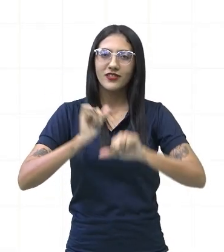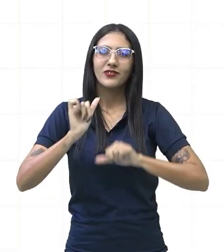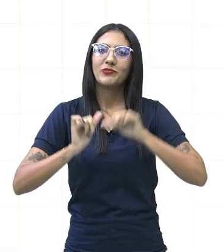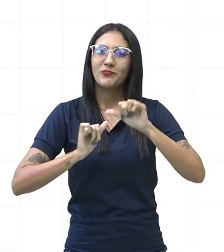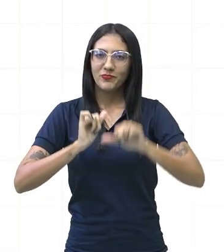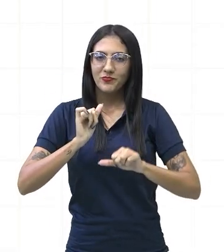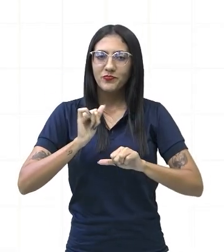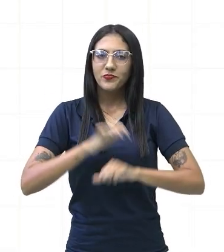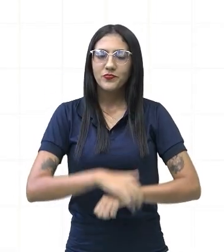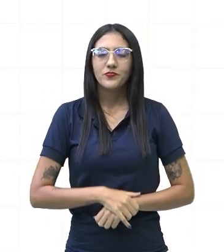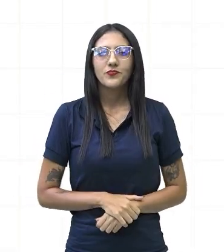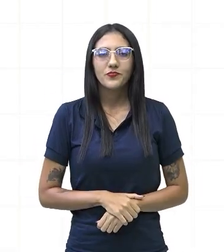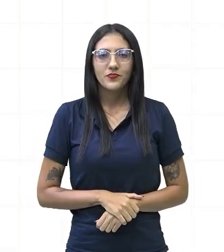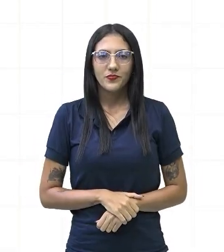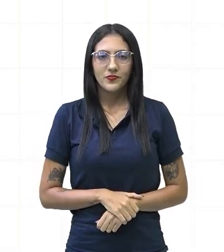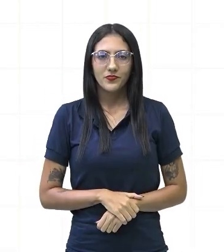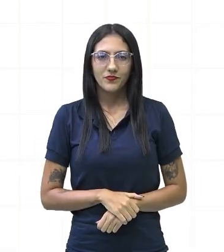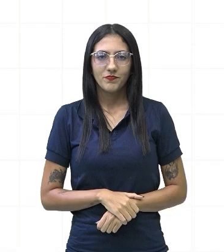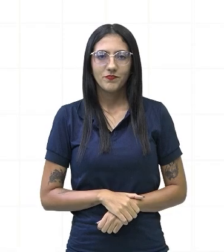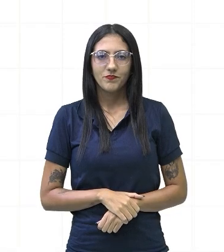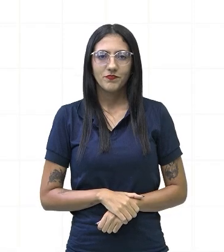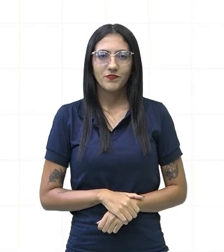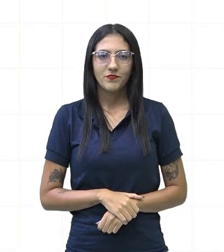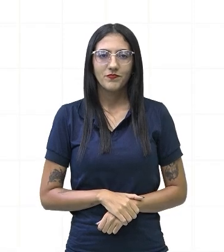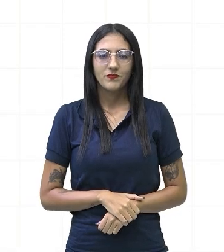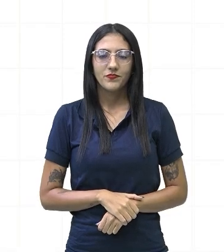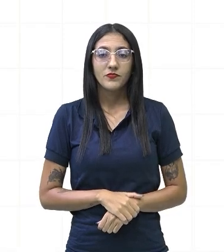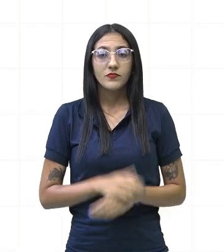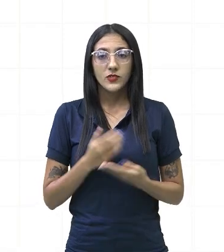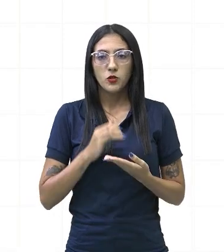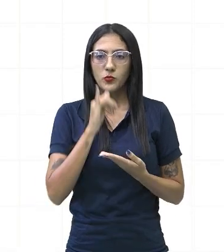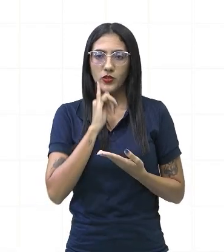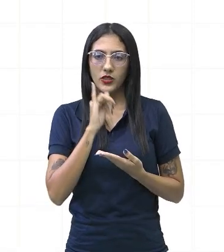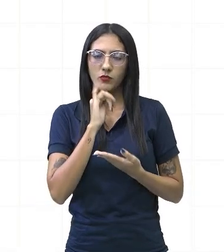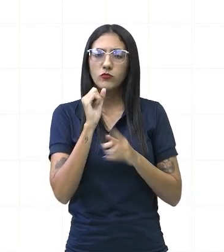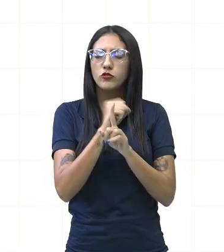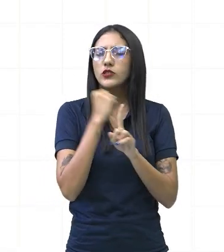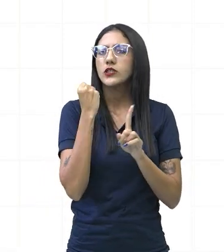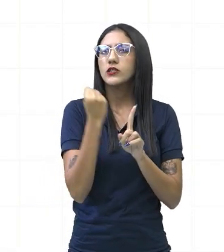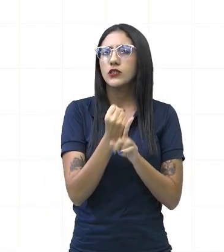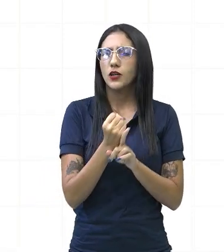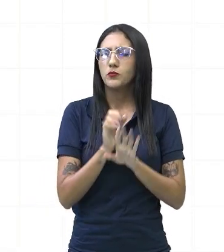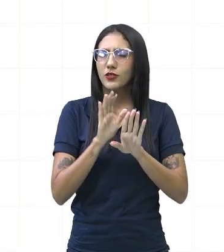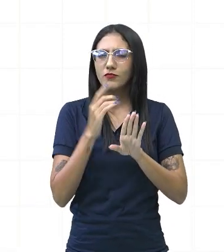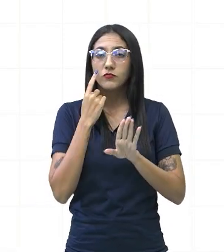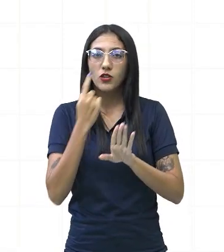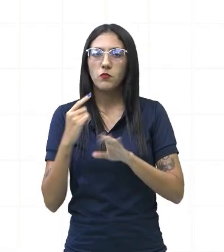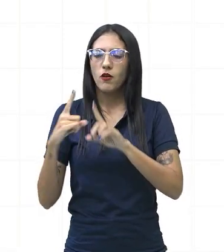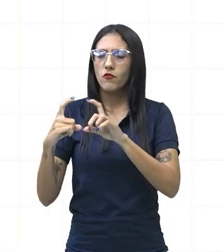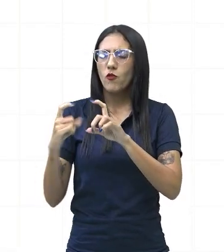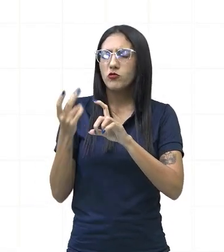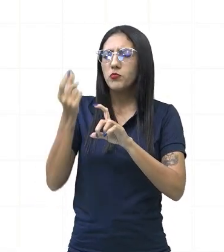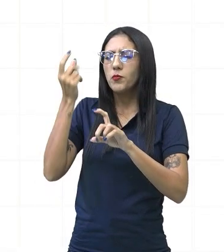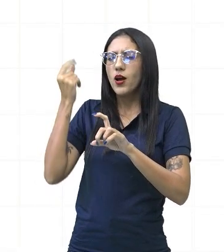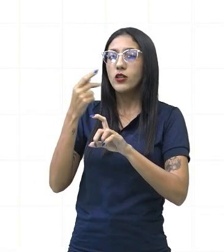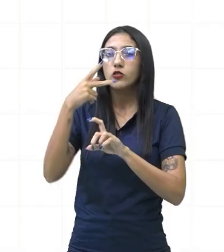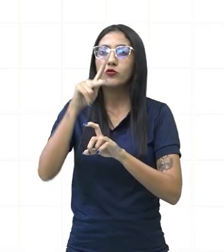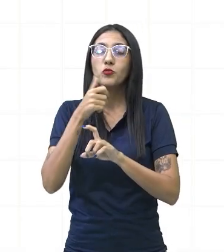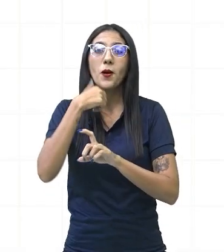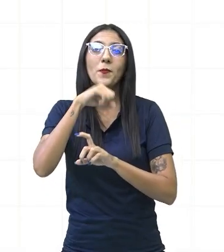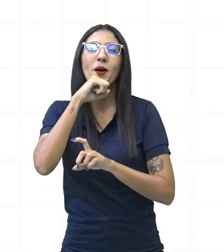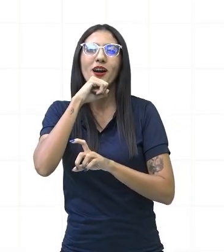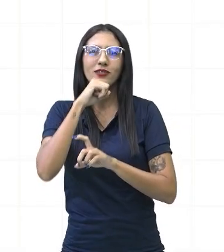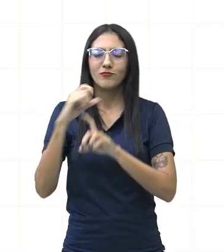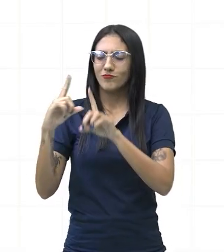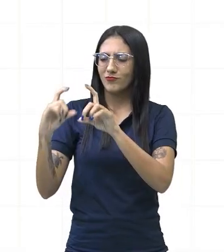tá? Então, na sociedade, se você pegar uma foto da sua mãe, o corte de cabelo, as vestimentas, de quando ela